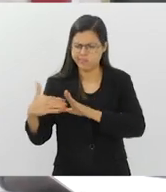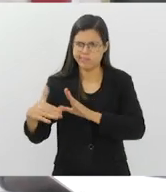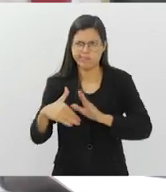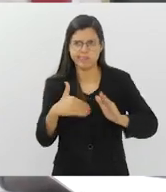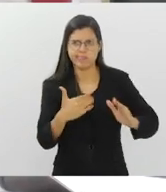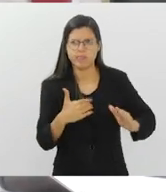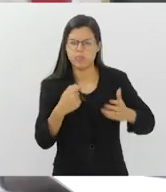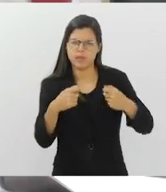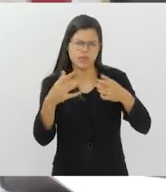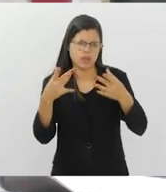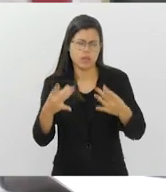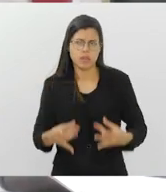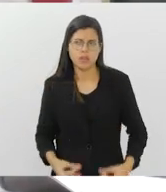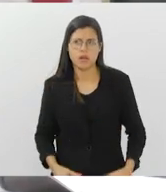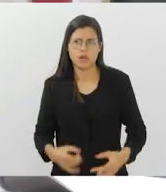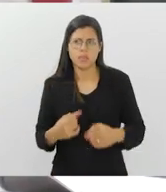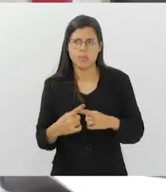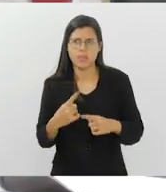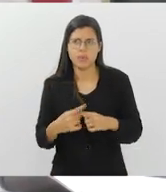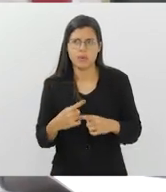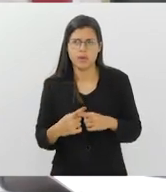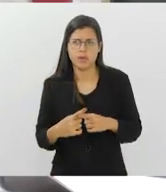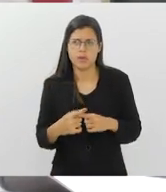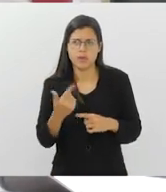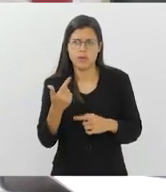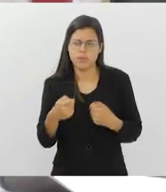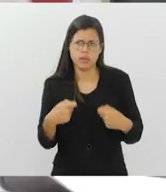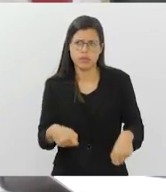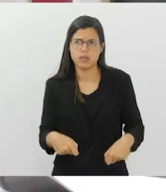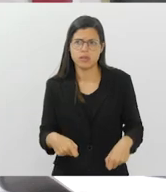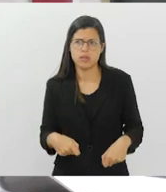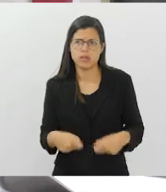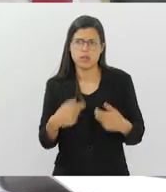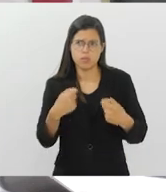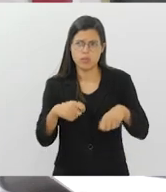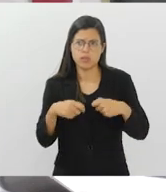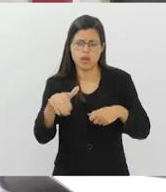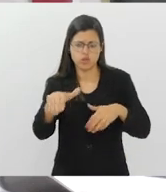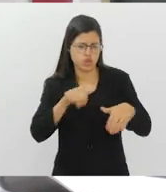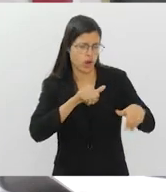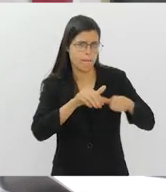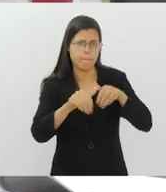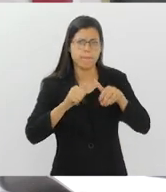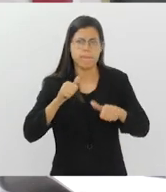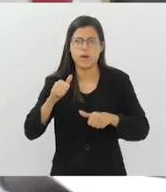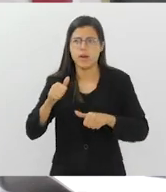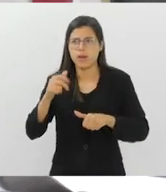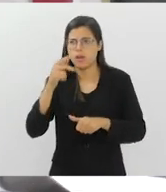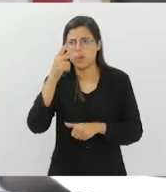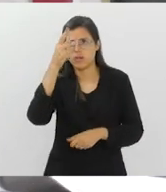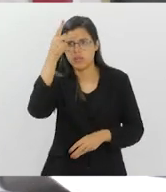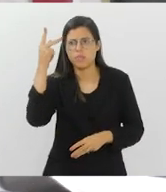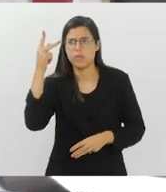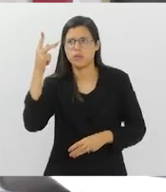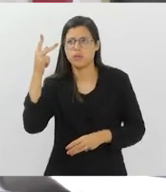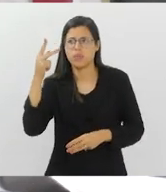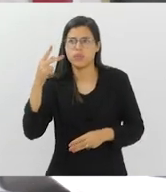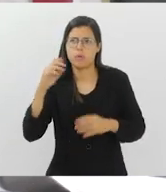vou precisar detalhar, porque já vi que não há necessidade. A gente vai precisar convocar aqueles que são, de fato, os donos da